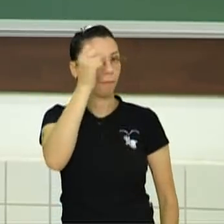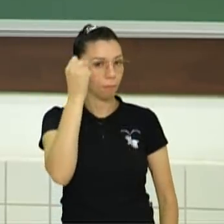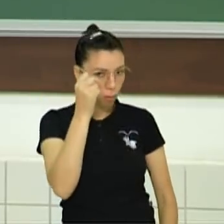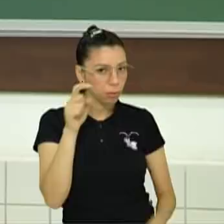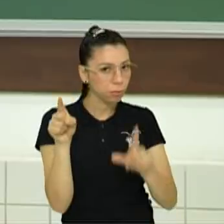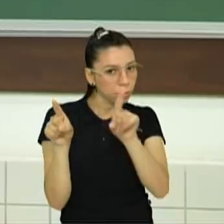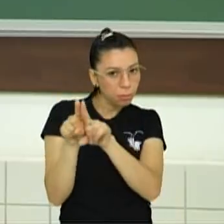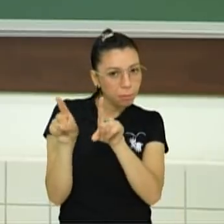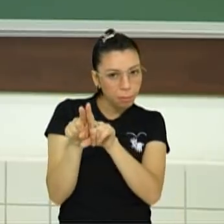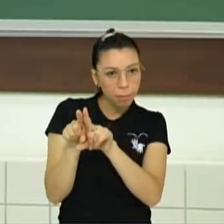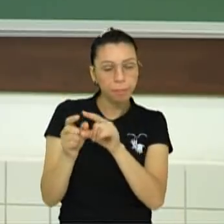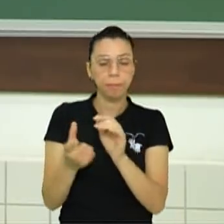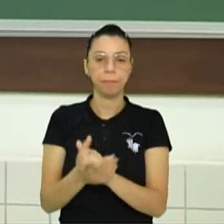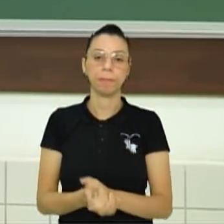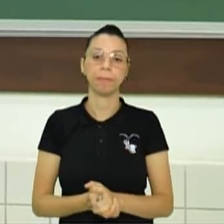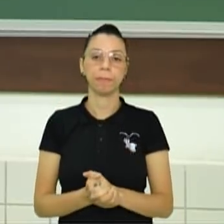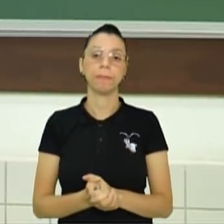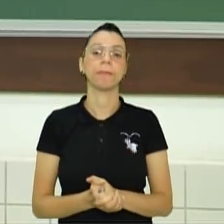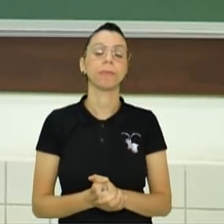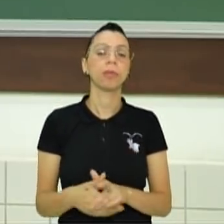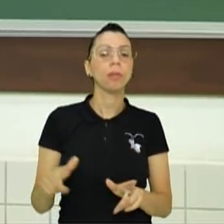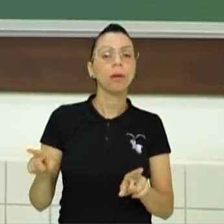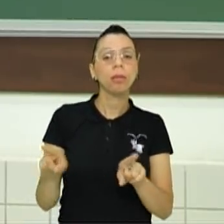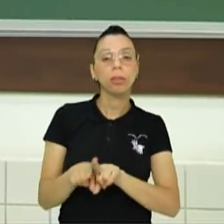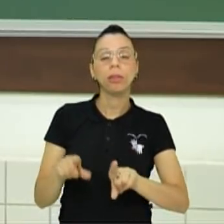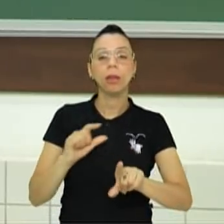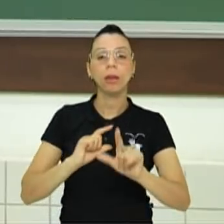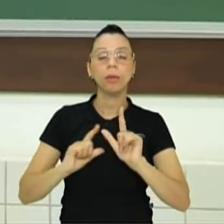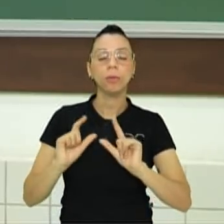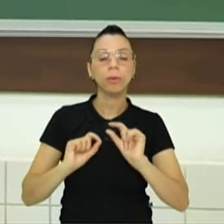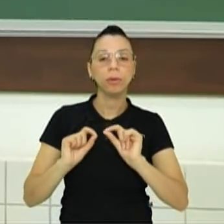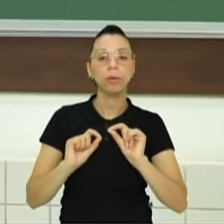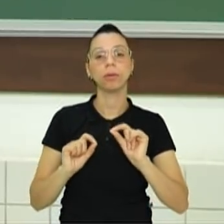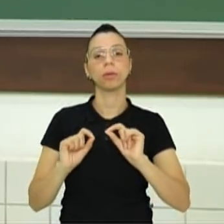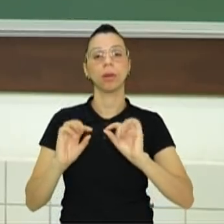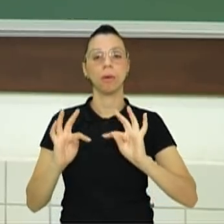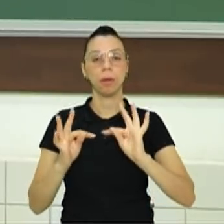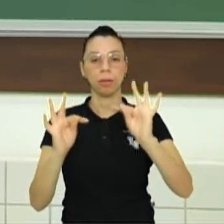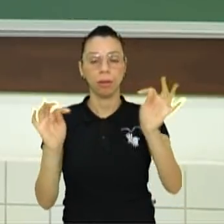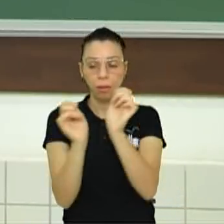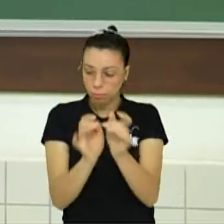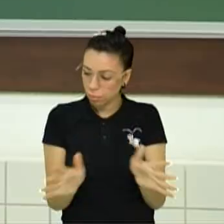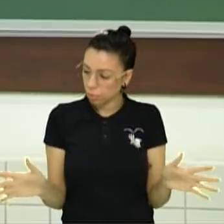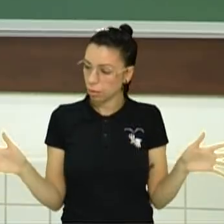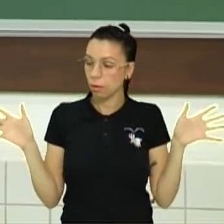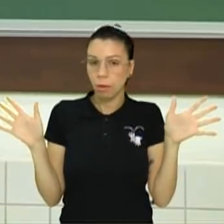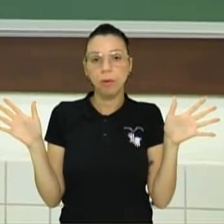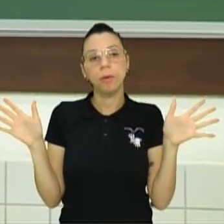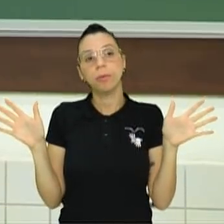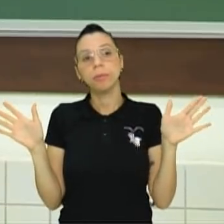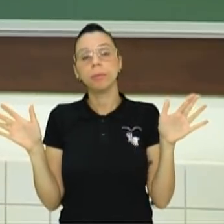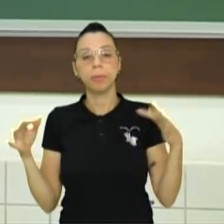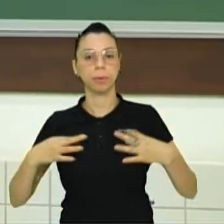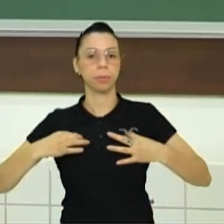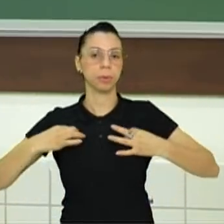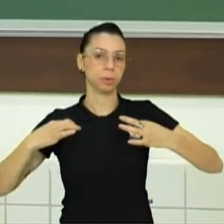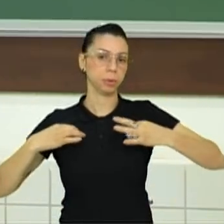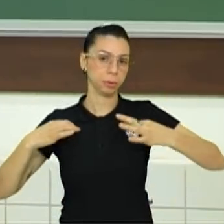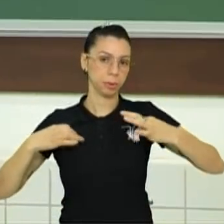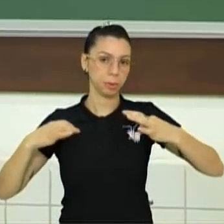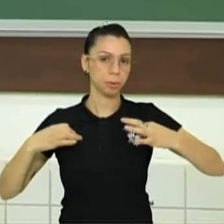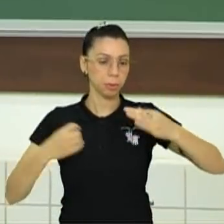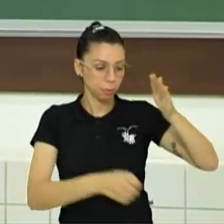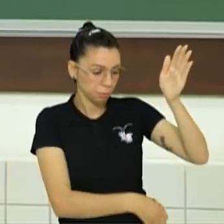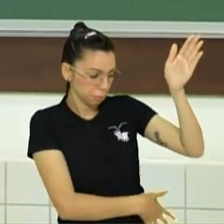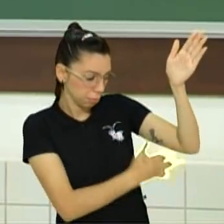também? Tem toda uma técnica para abrir os seus braços também, para demonstrar a sua roupa de